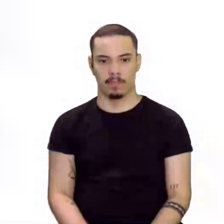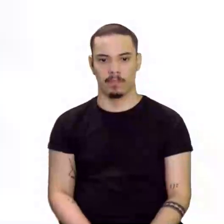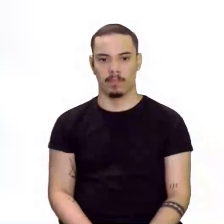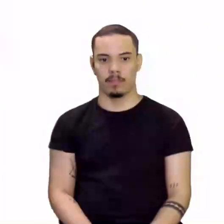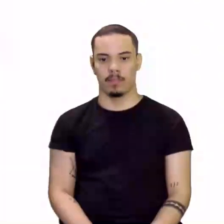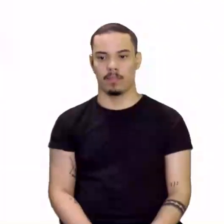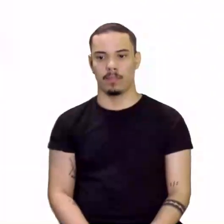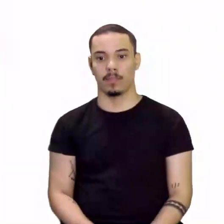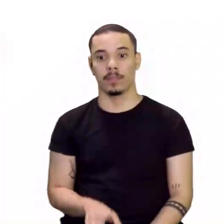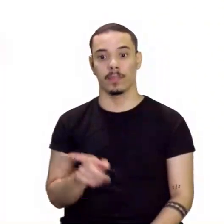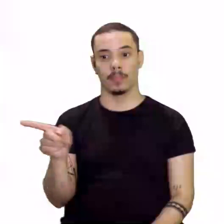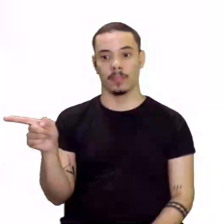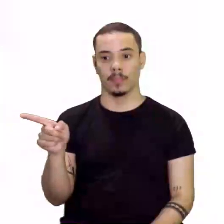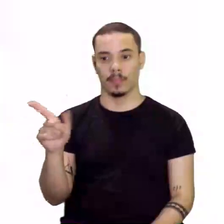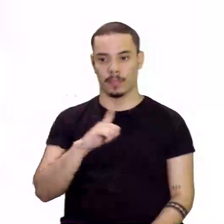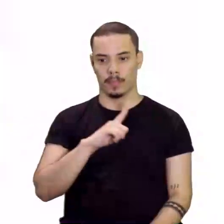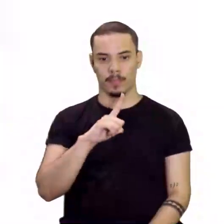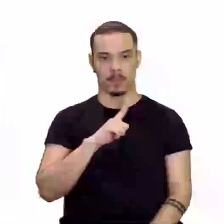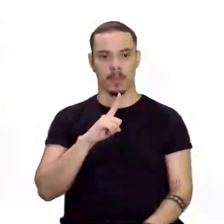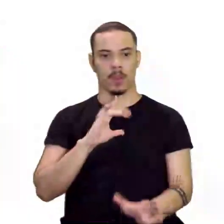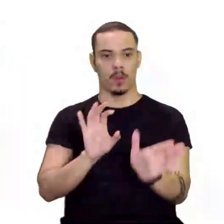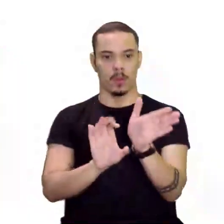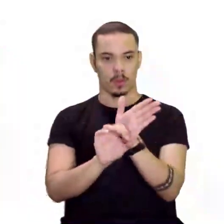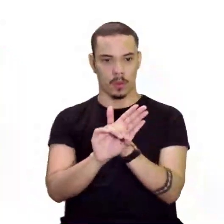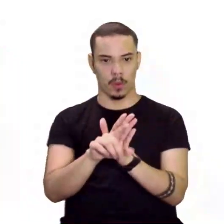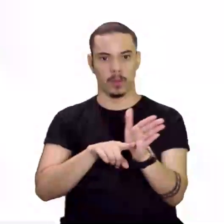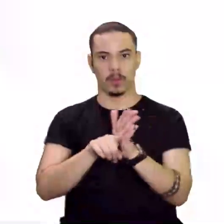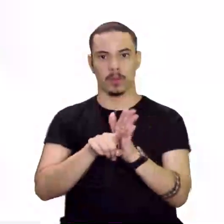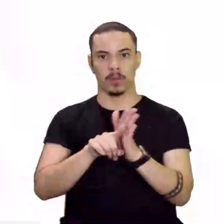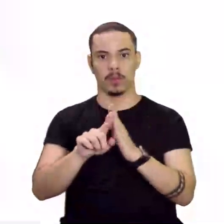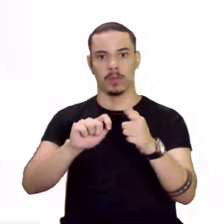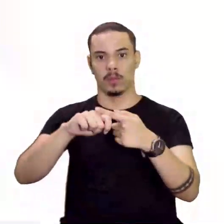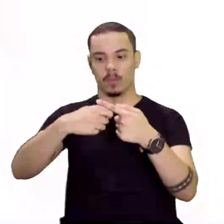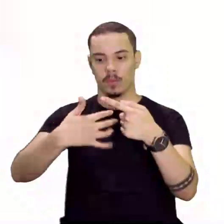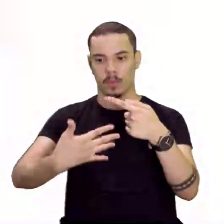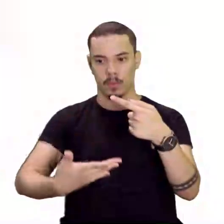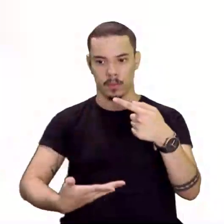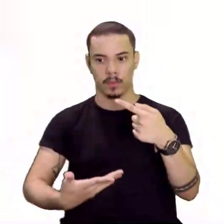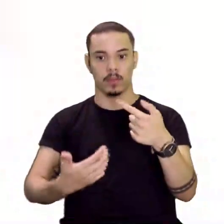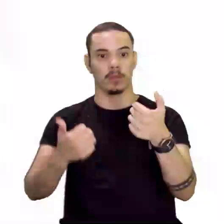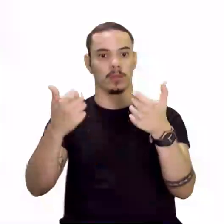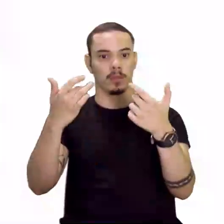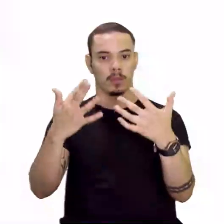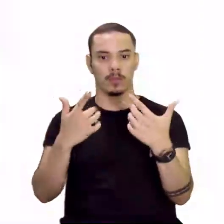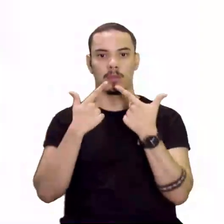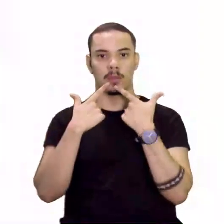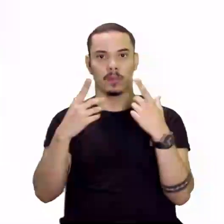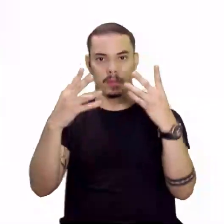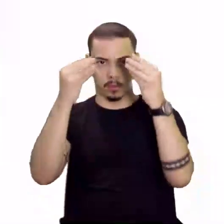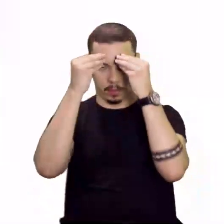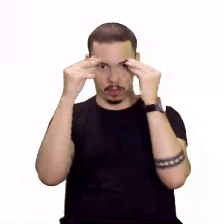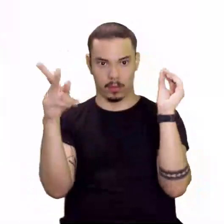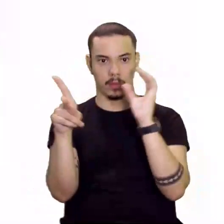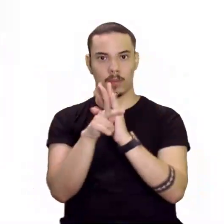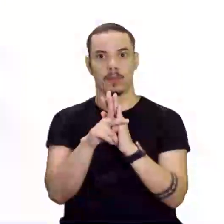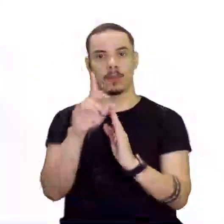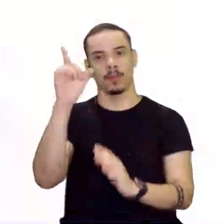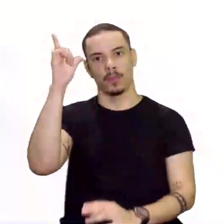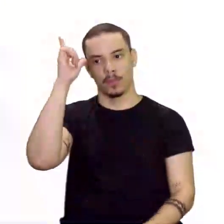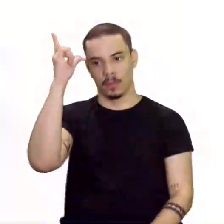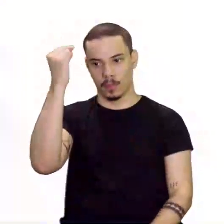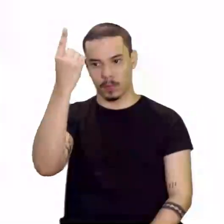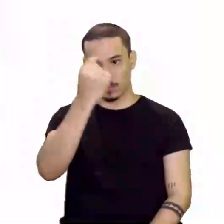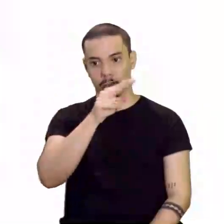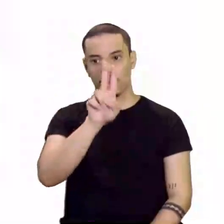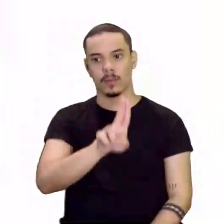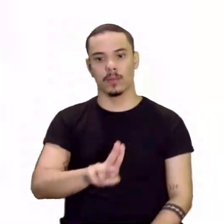Ok? Veja aqui o que é orogênese, se você teve dúvida, ó. É um conceito composto que vem da linguagem grega. A noção